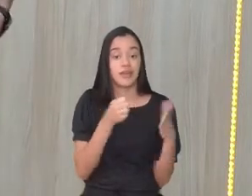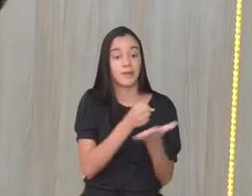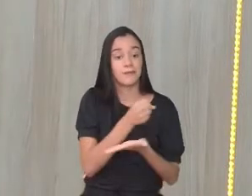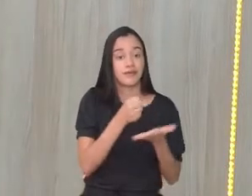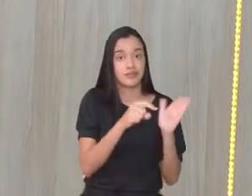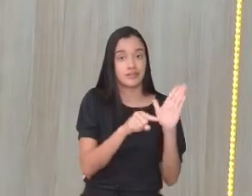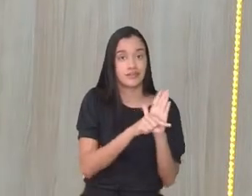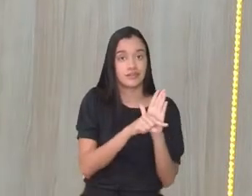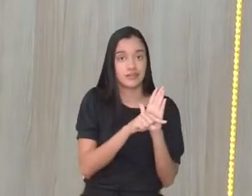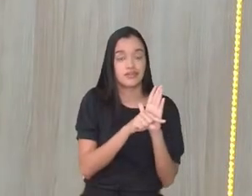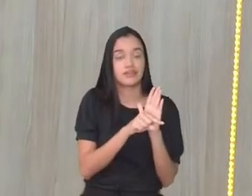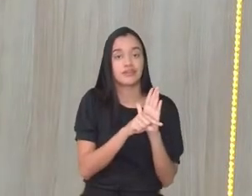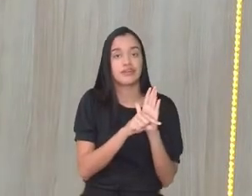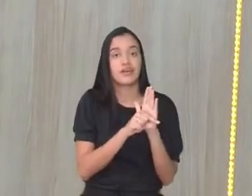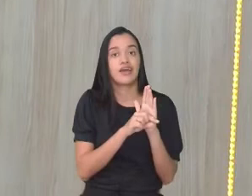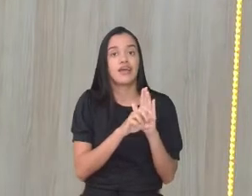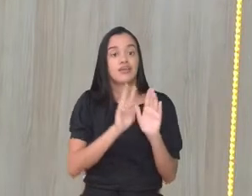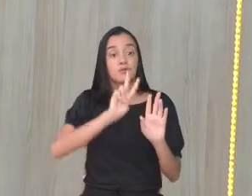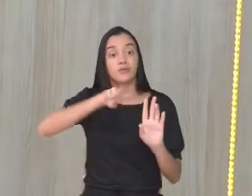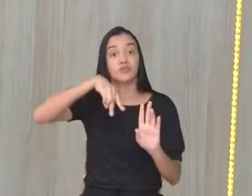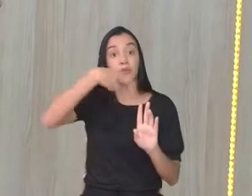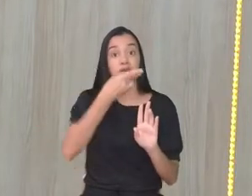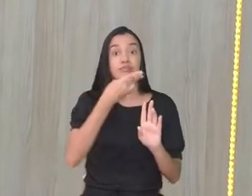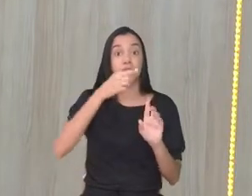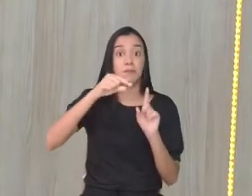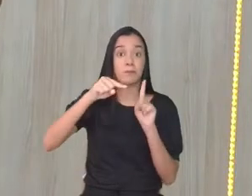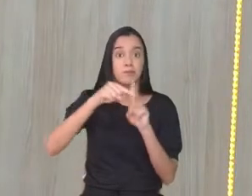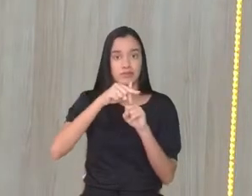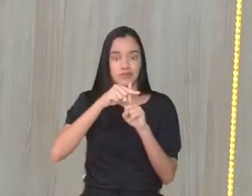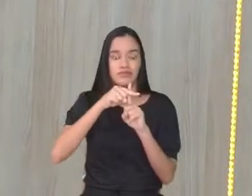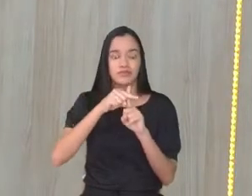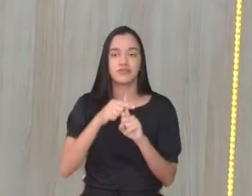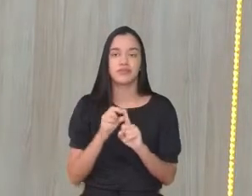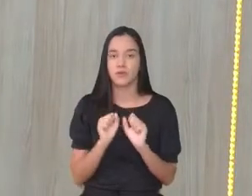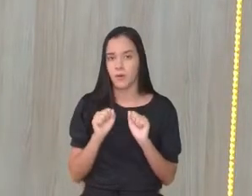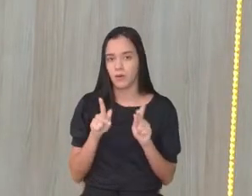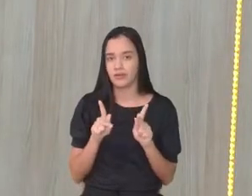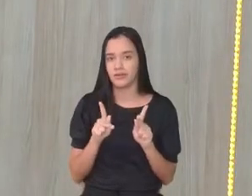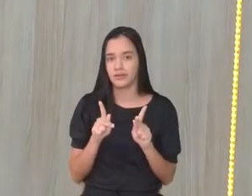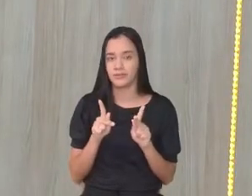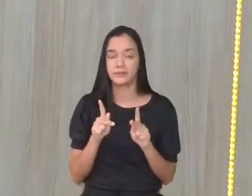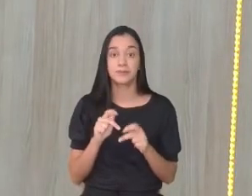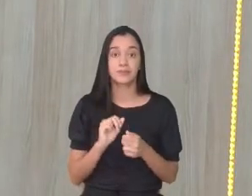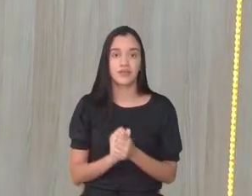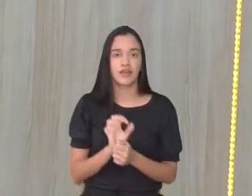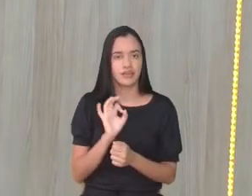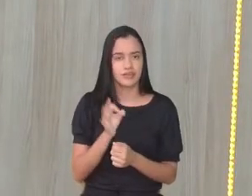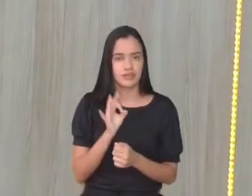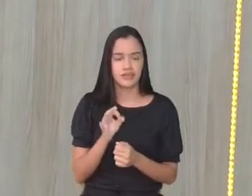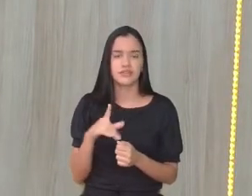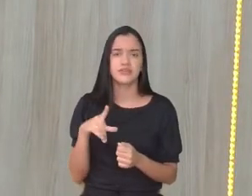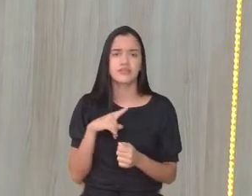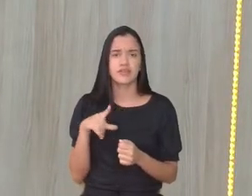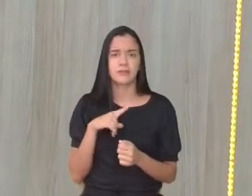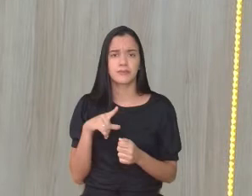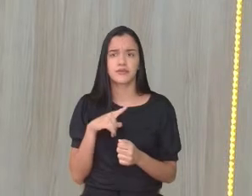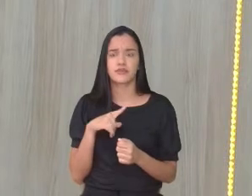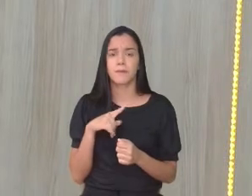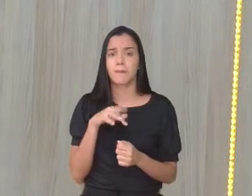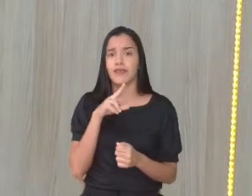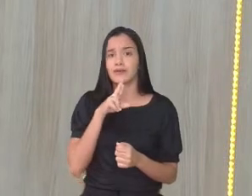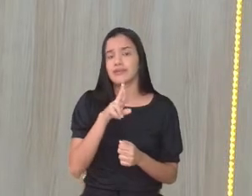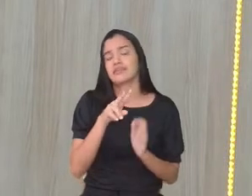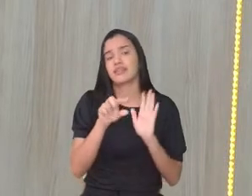com expoente par e dentro dos parênteses. Belezinha? Certinho? Então, temos aqui, ó, o